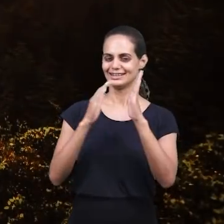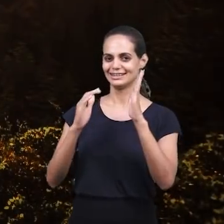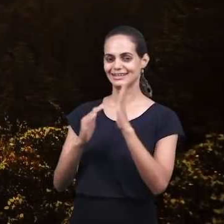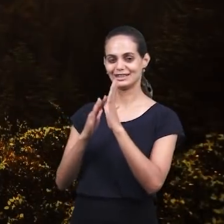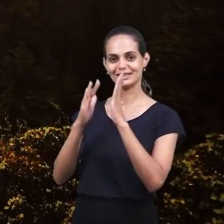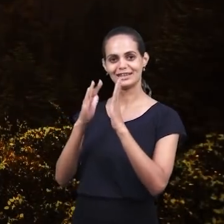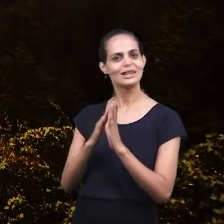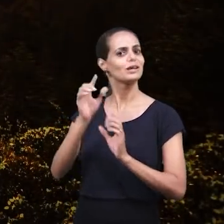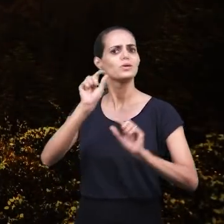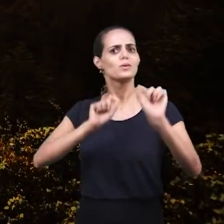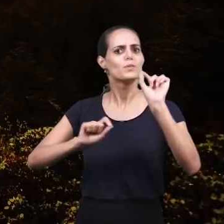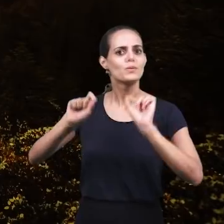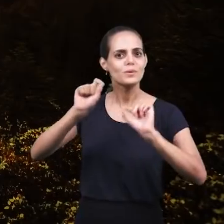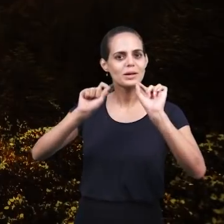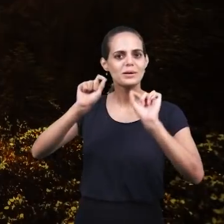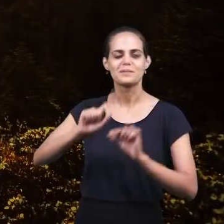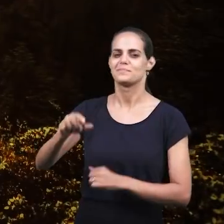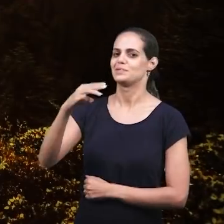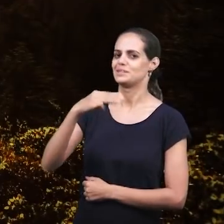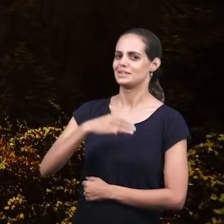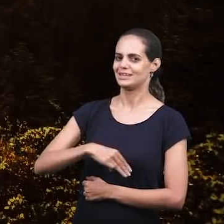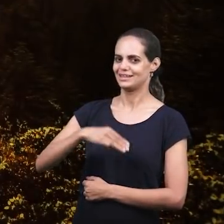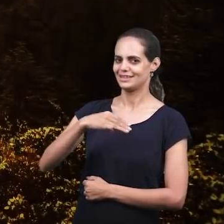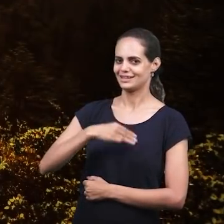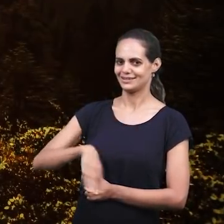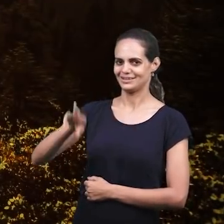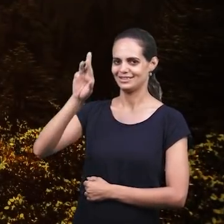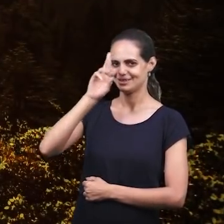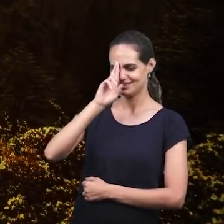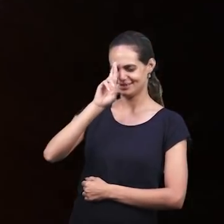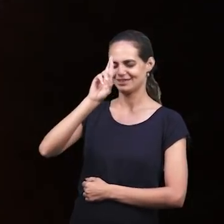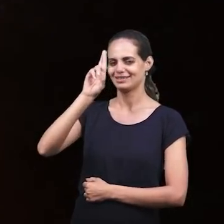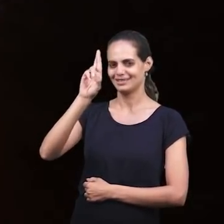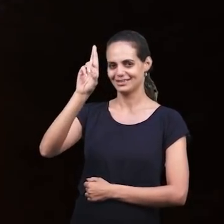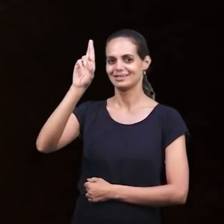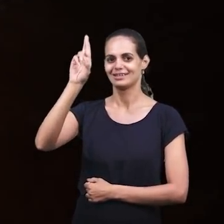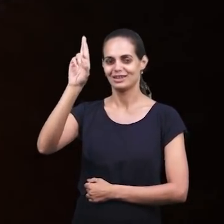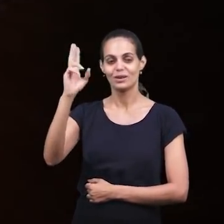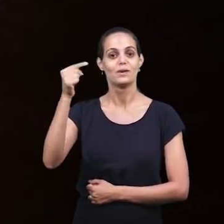Cantarei as misericórdias do Senhor.